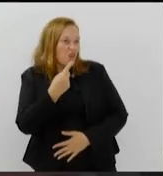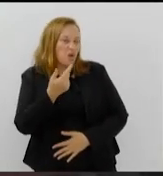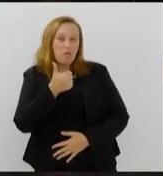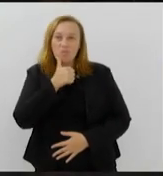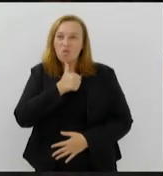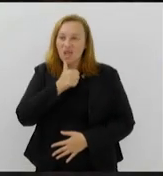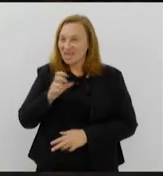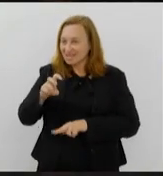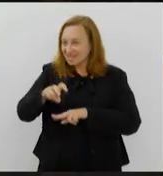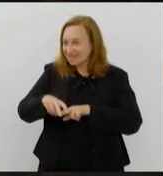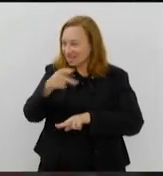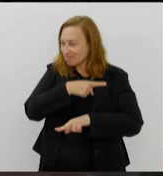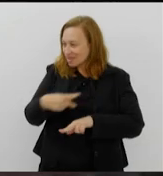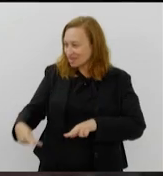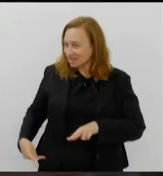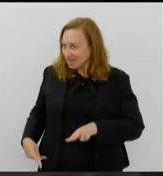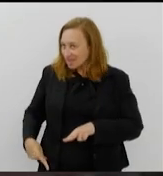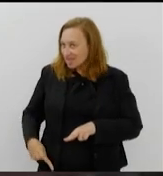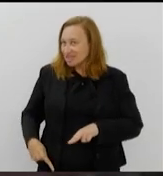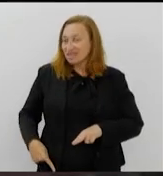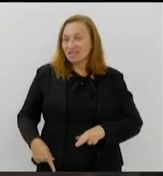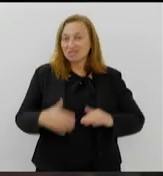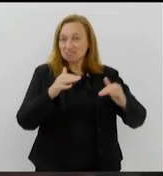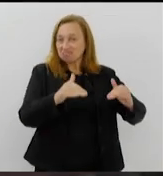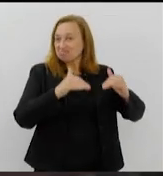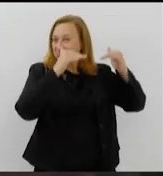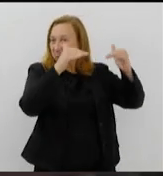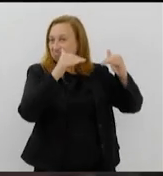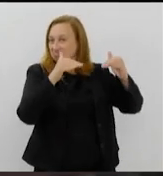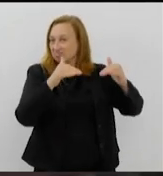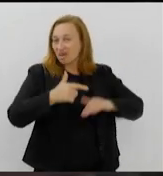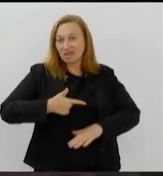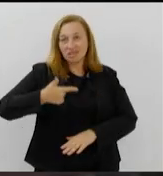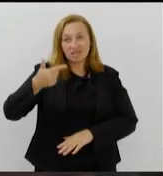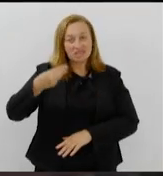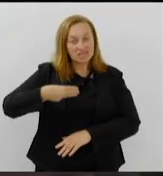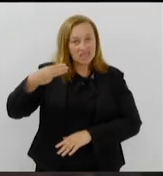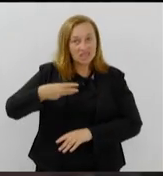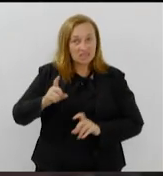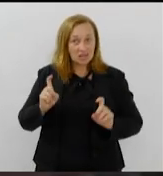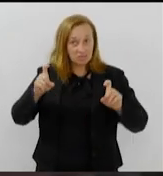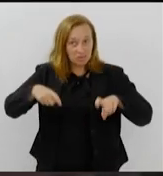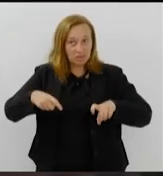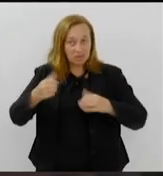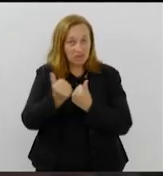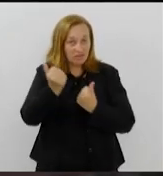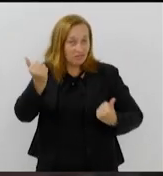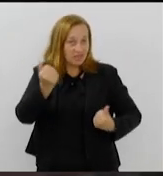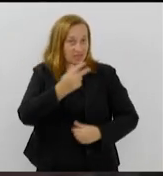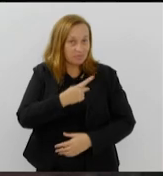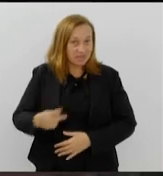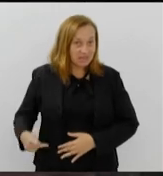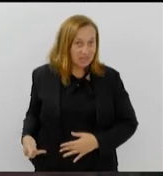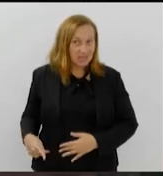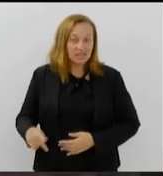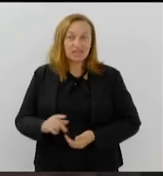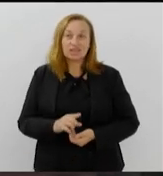essa cadeira. Vossa Excelência está no seu terceiro mandato, nossa vice-presidente,